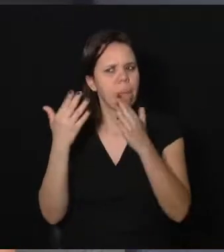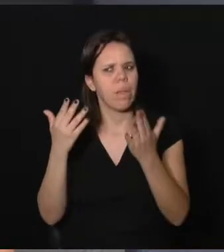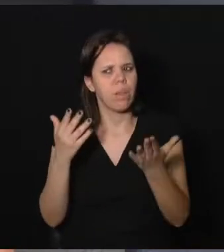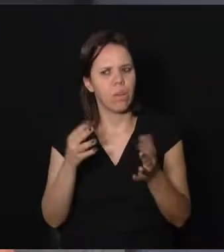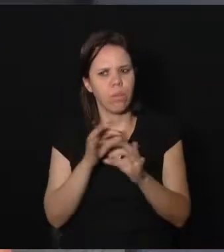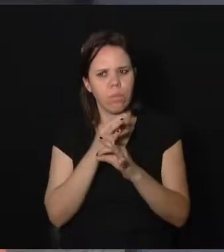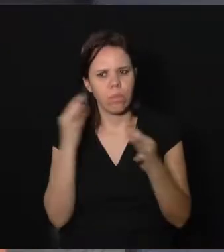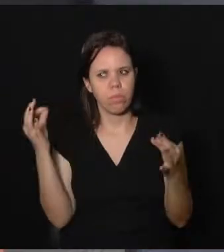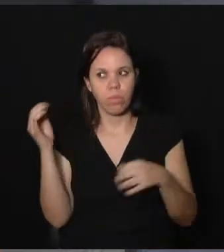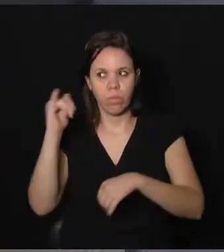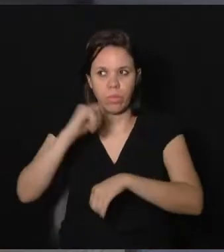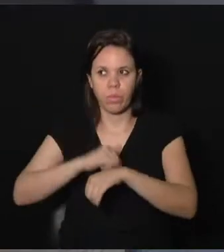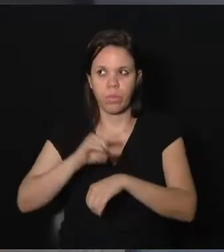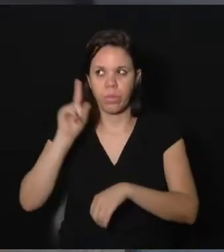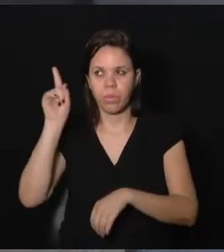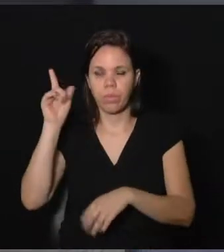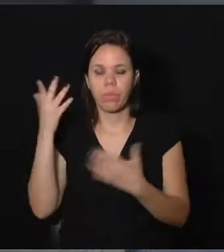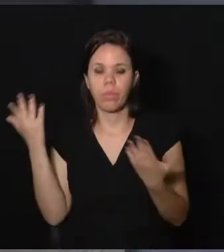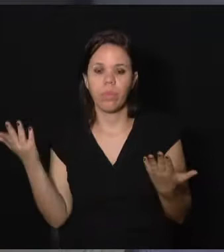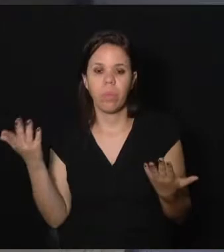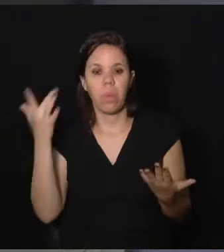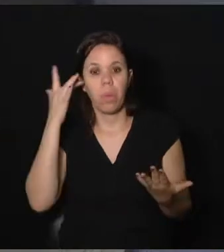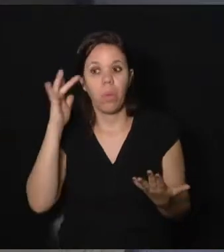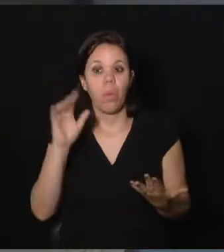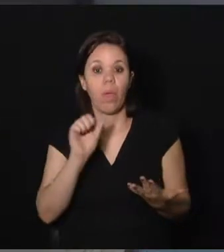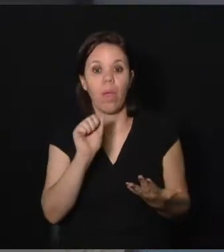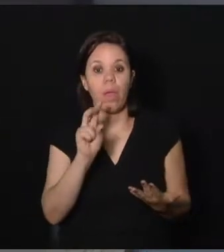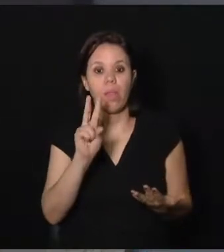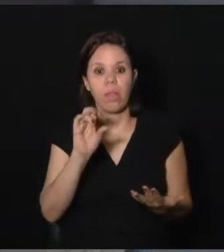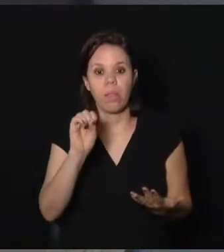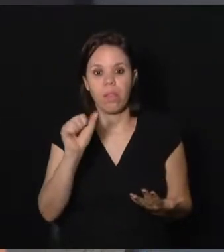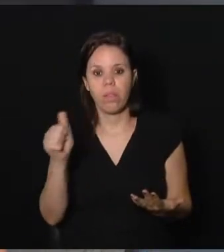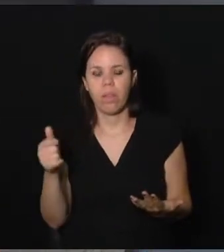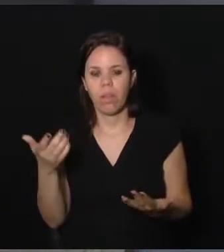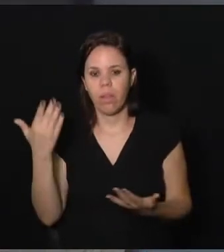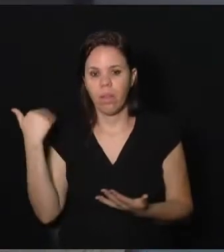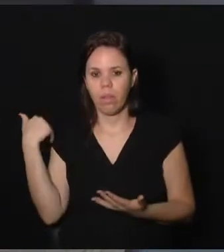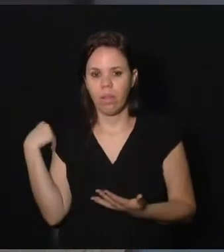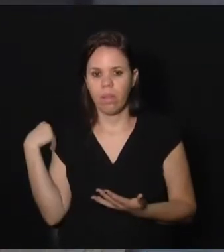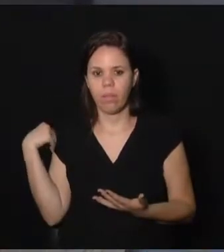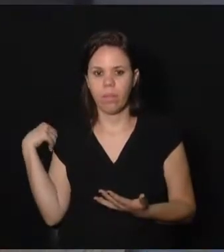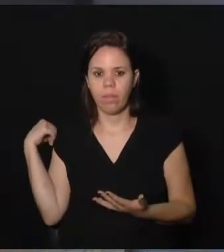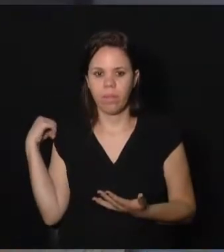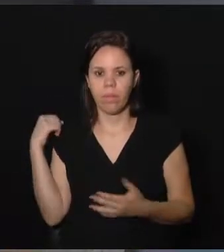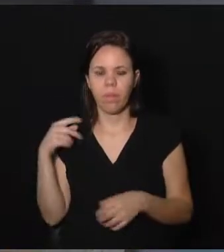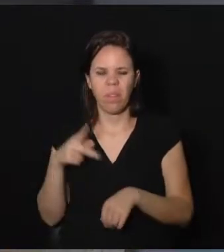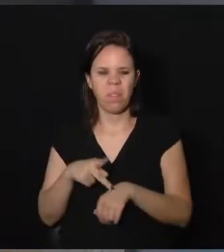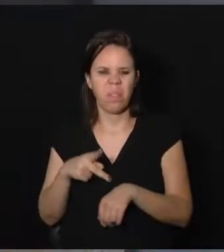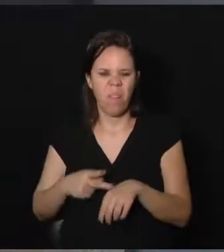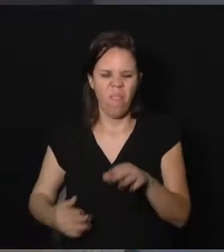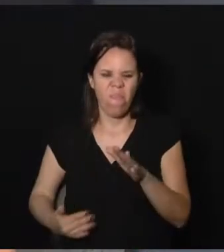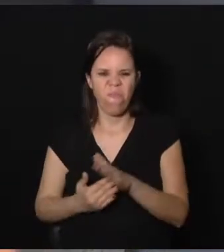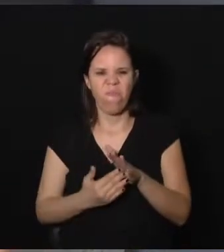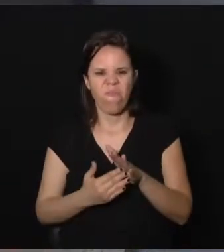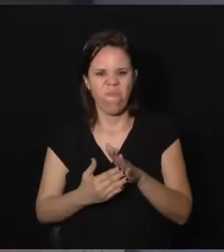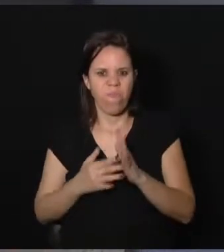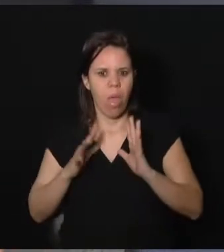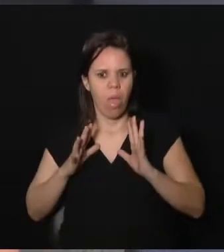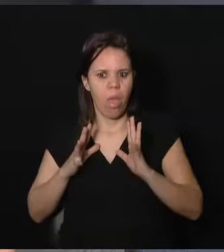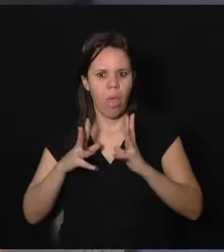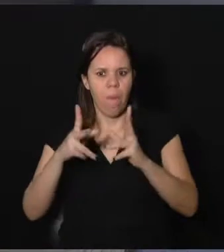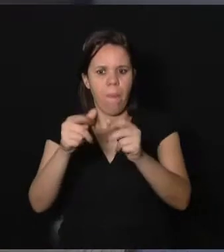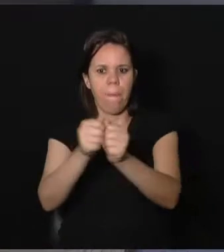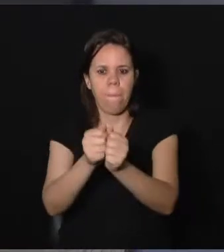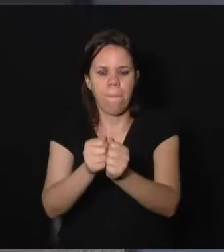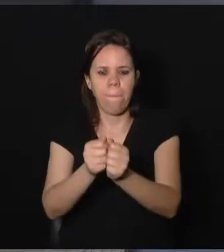no aeroporto, mas eu não sei em relação à Anvisa, porque a Anvisa era uma pedra no sapato de todo mundo, eram